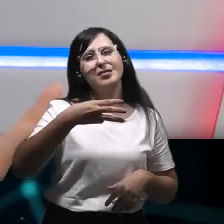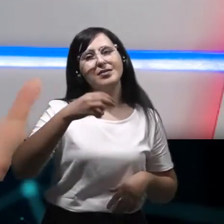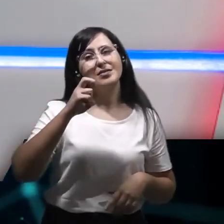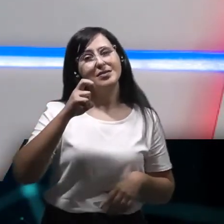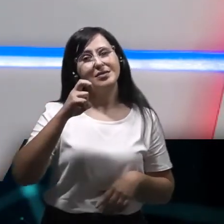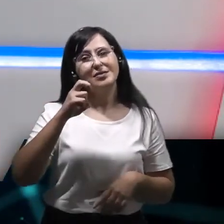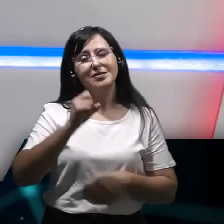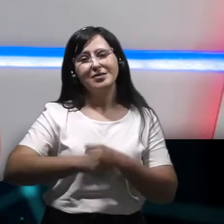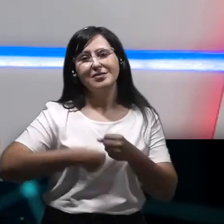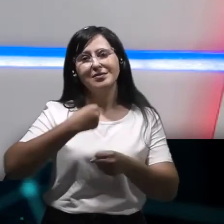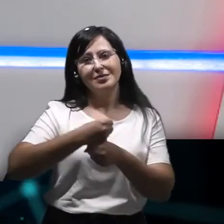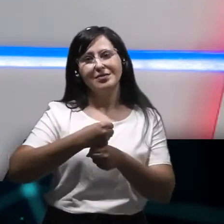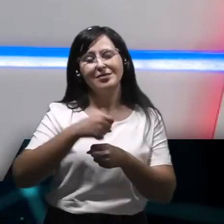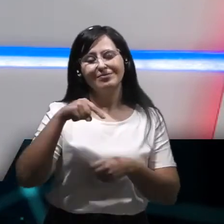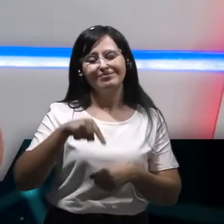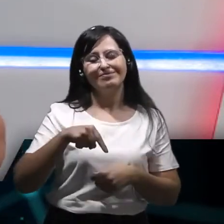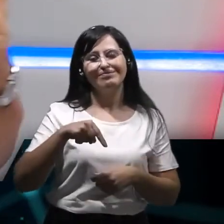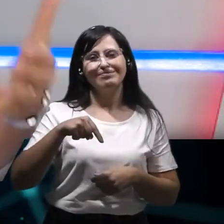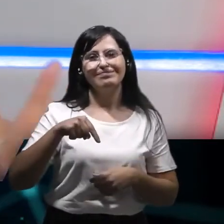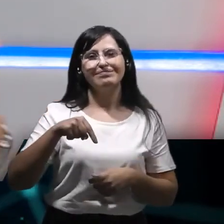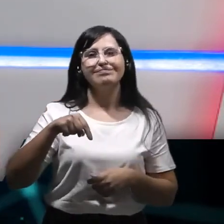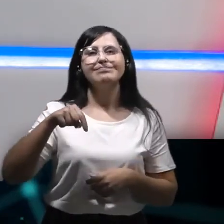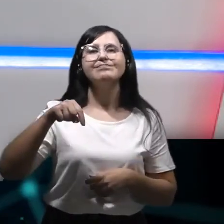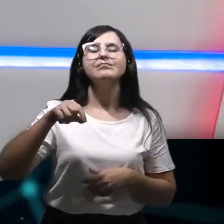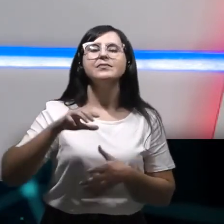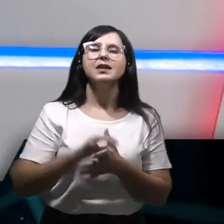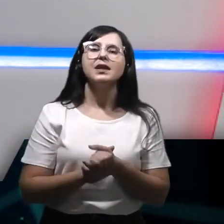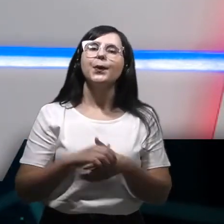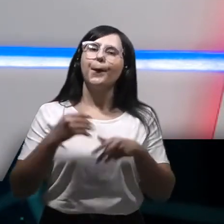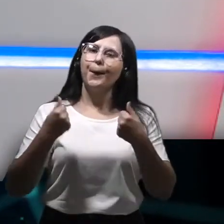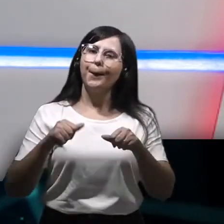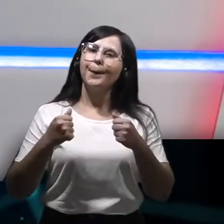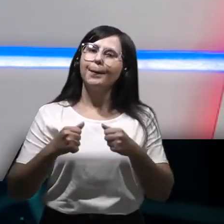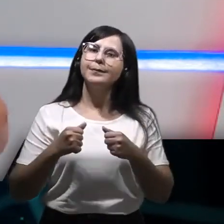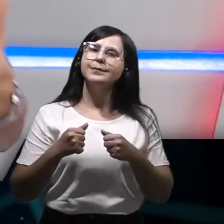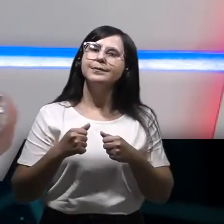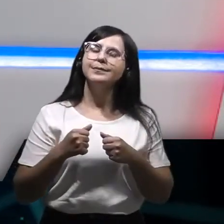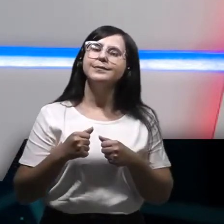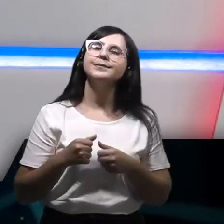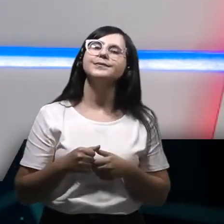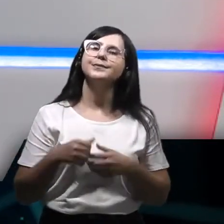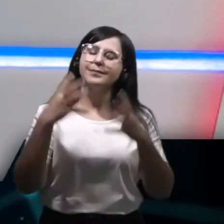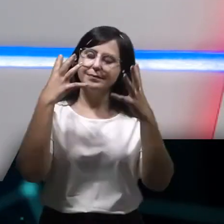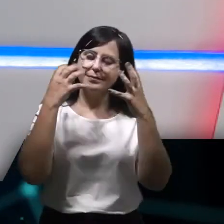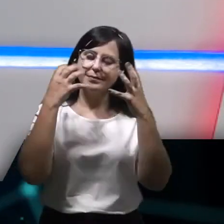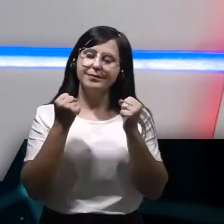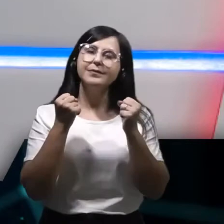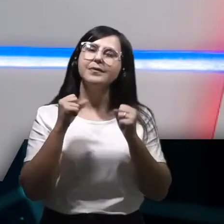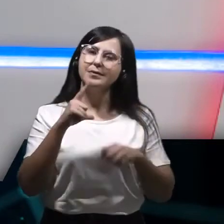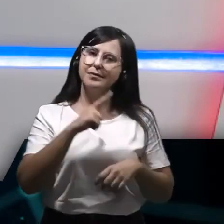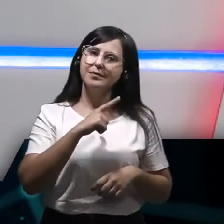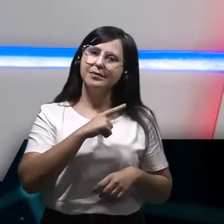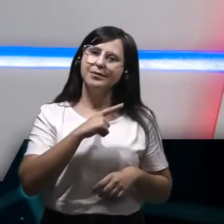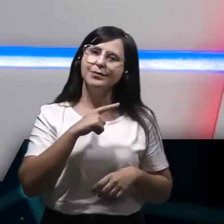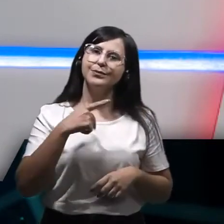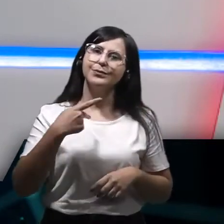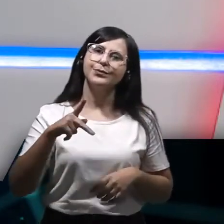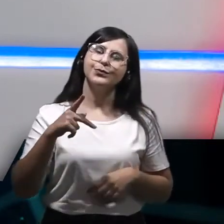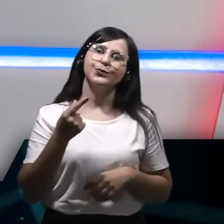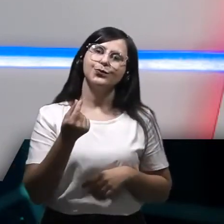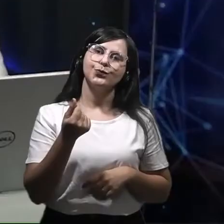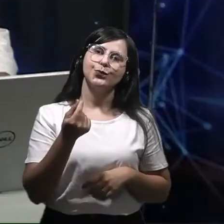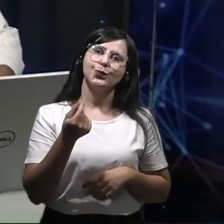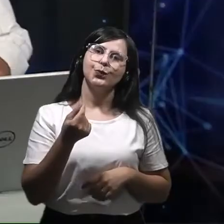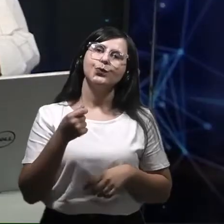na prefeitura e vão poder ficar a qualquer momento sem o seu pecúlio